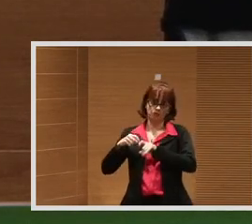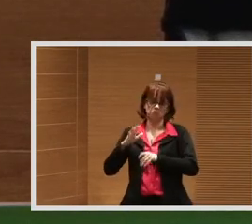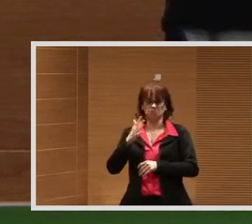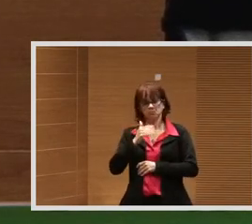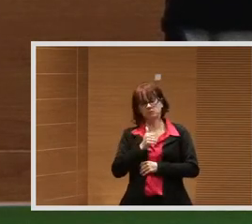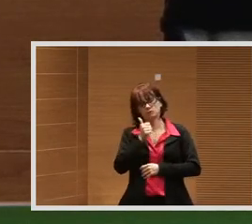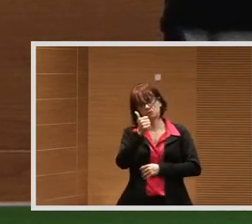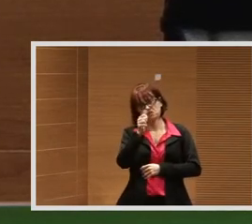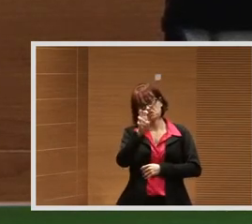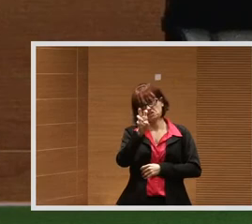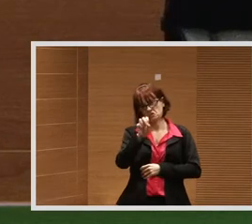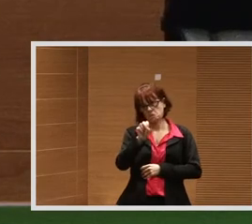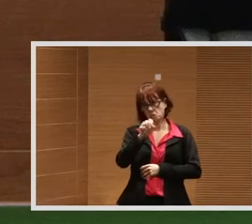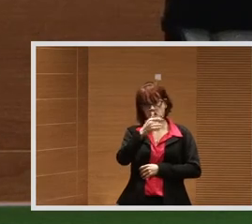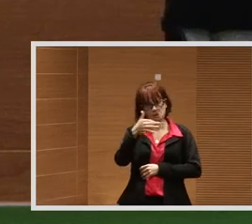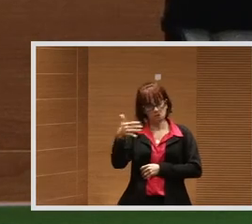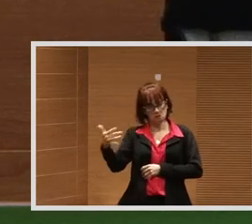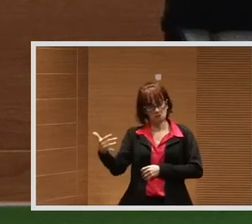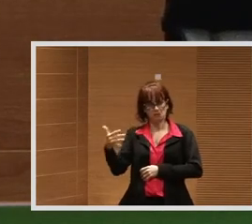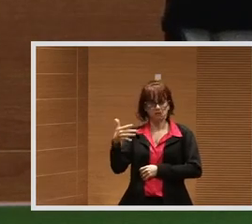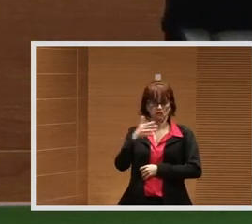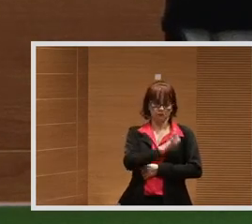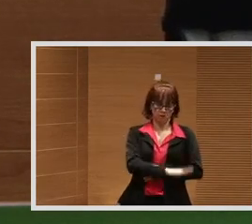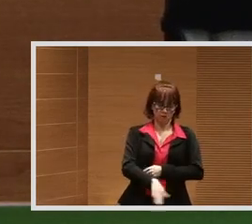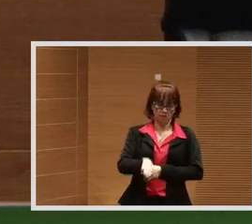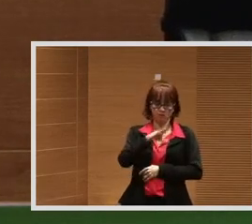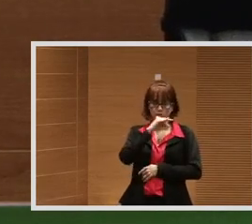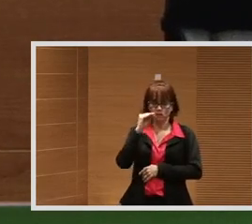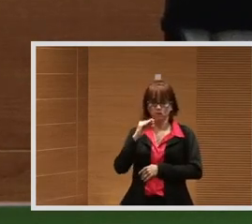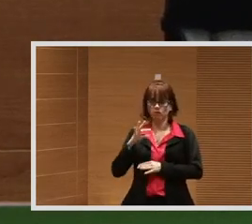casos de crianças e adolescentes. Tá?